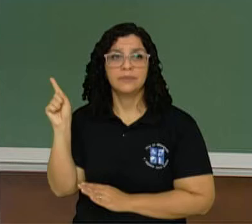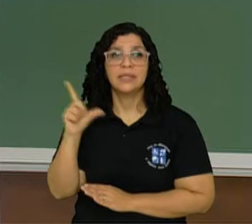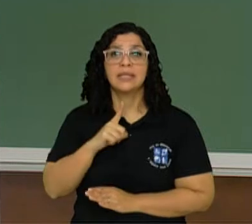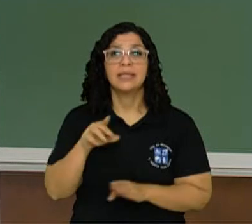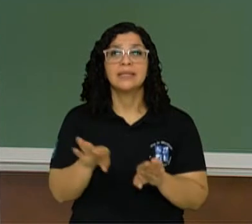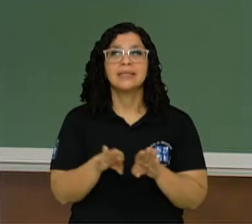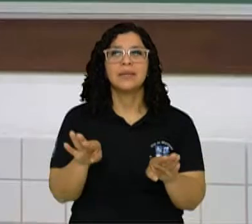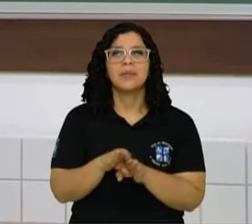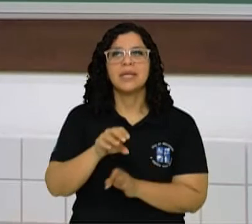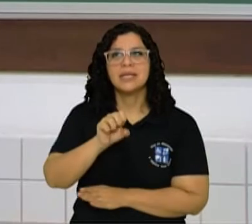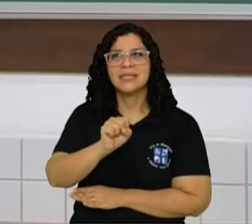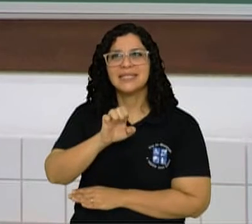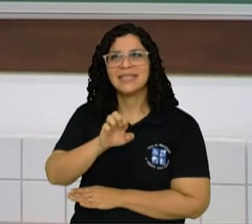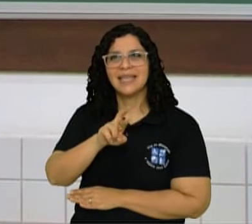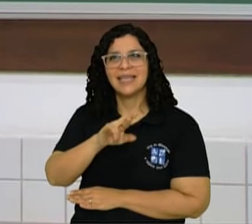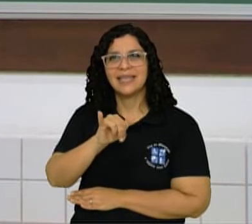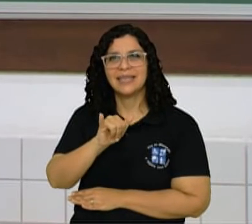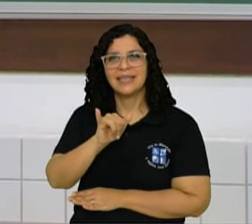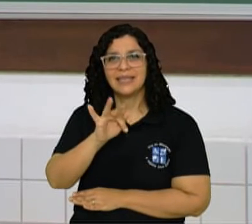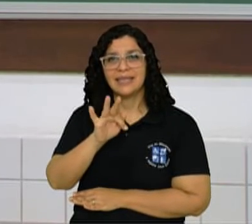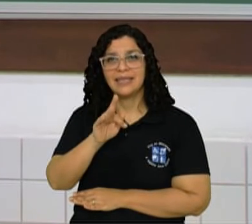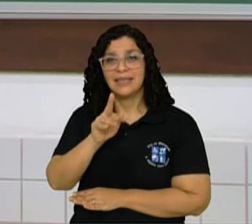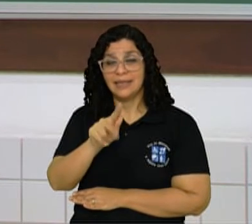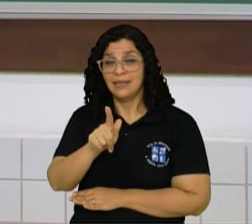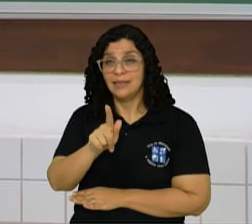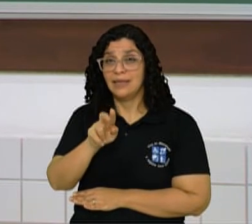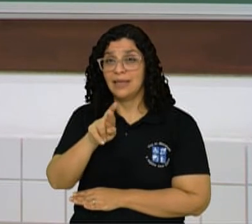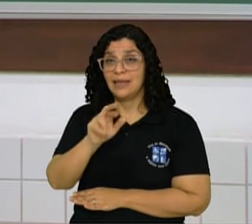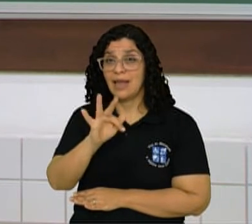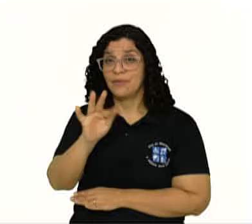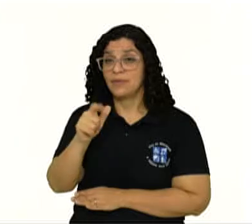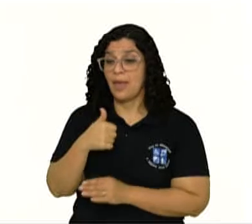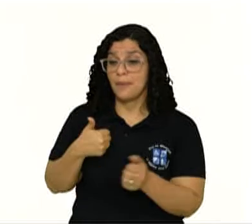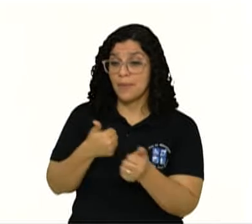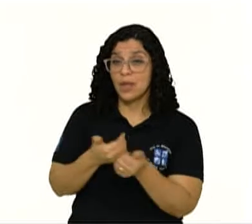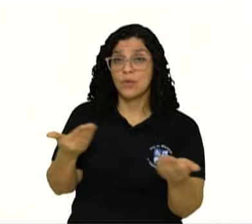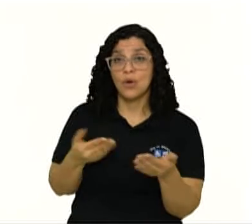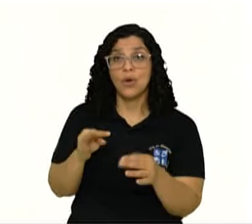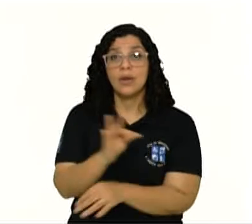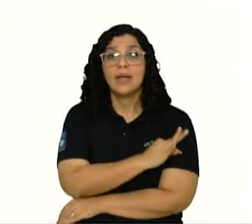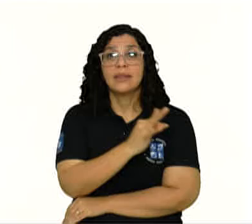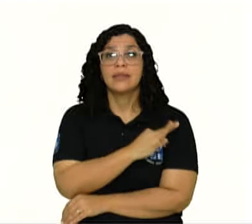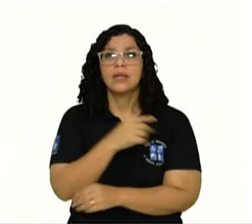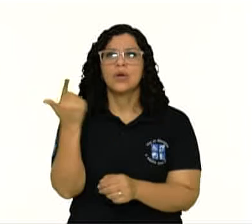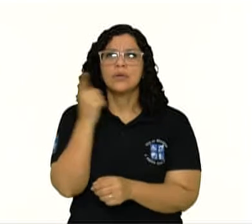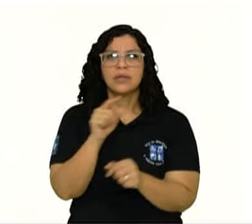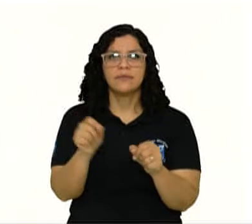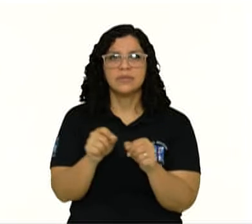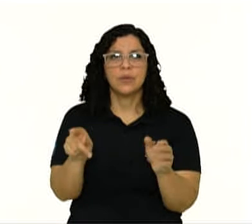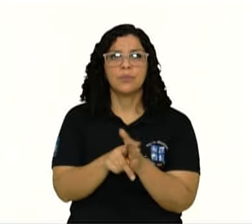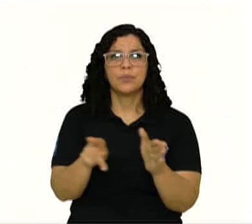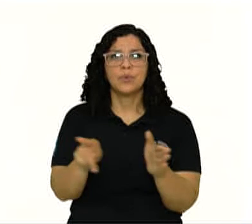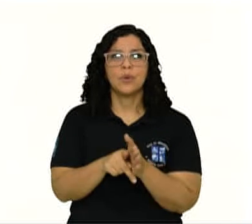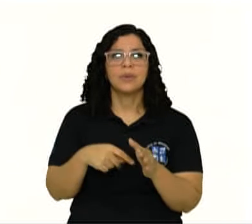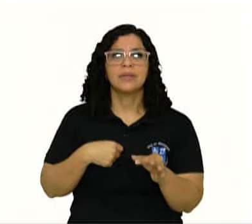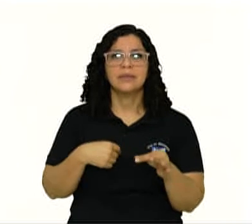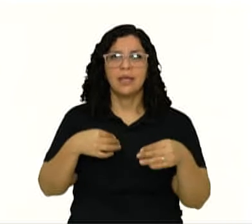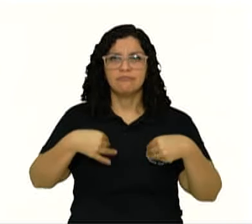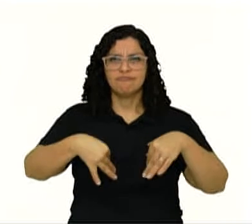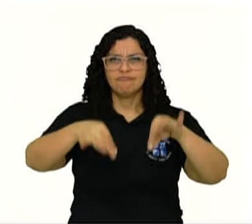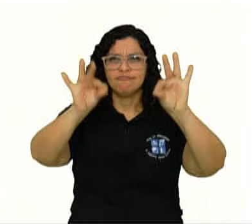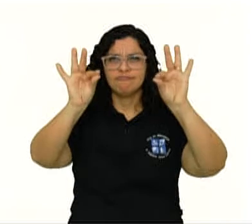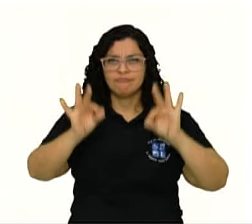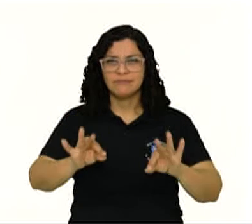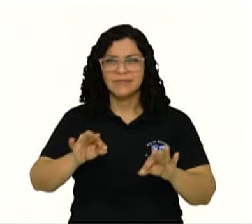Temos também a serigrafia, tá? É a mais recente técnica de gravação, feita sobre uma tela de nylon,